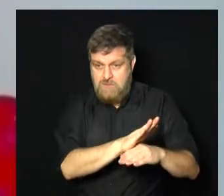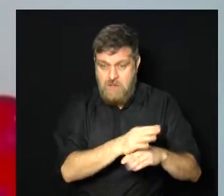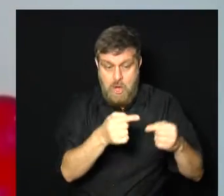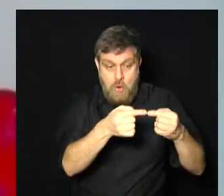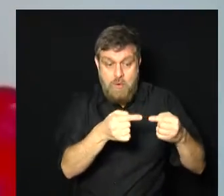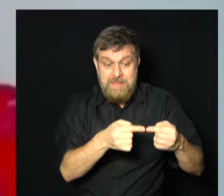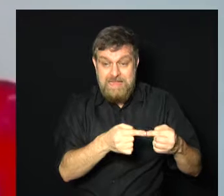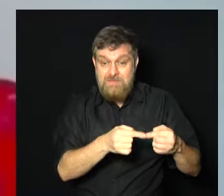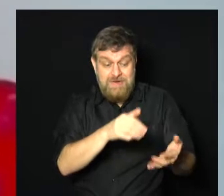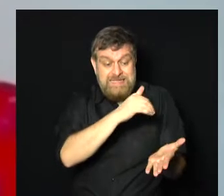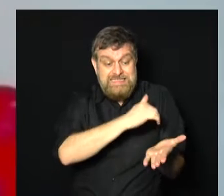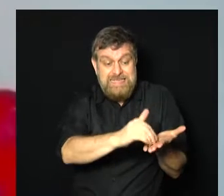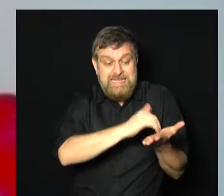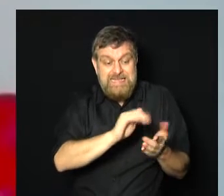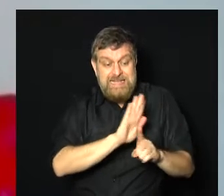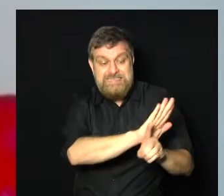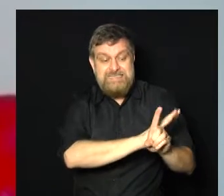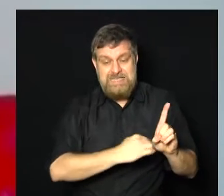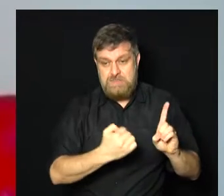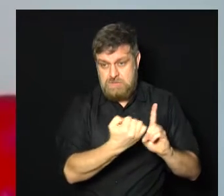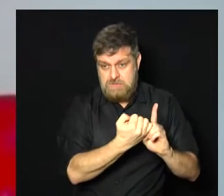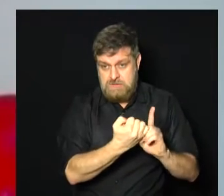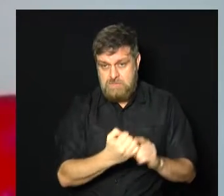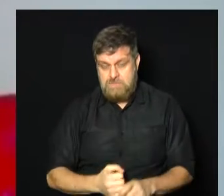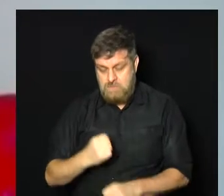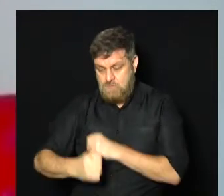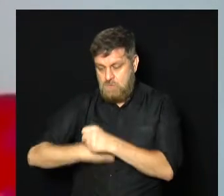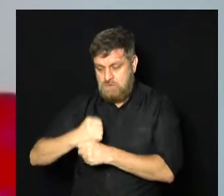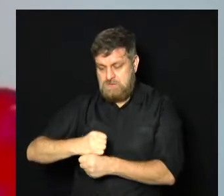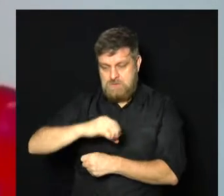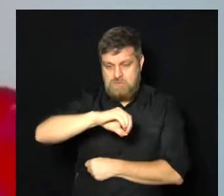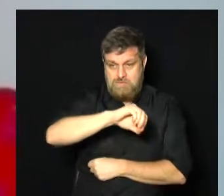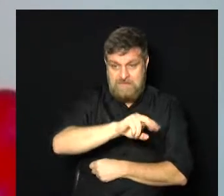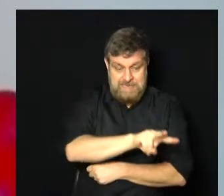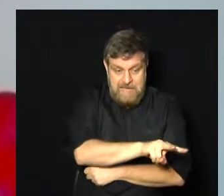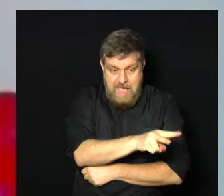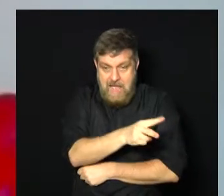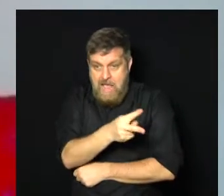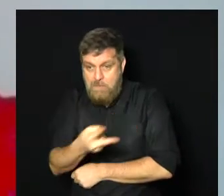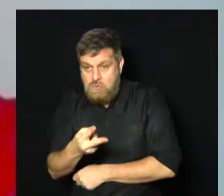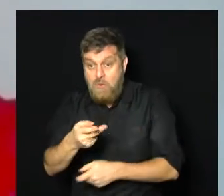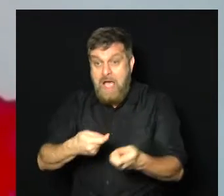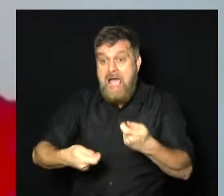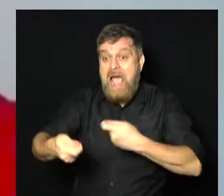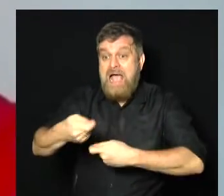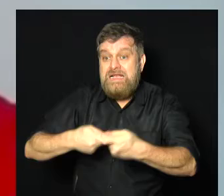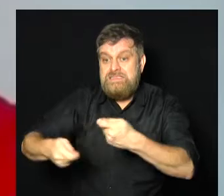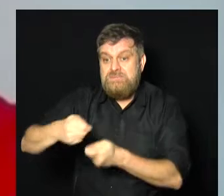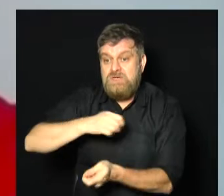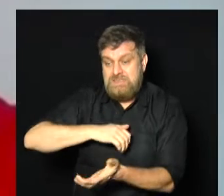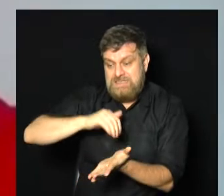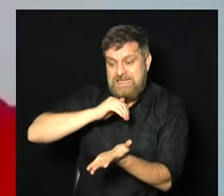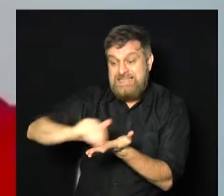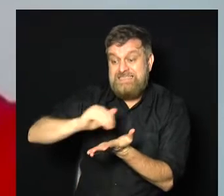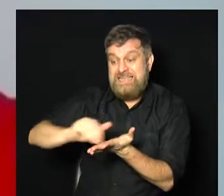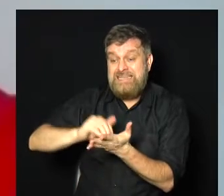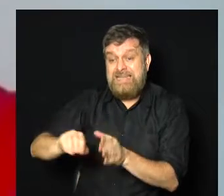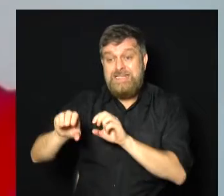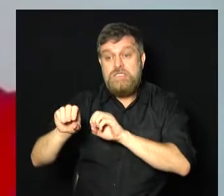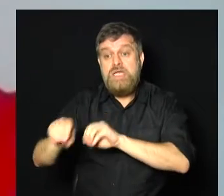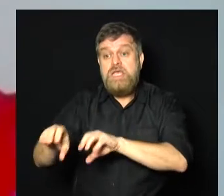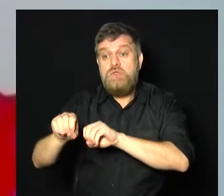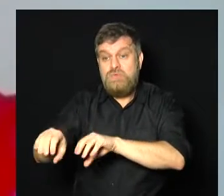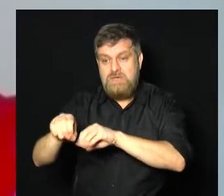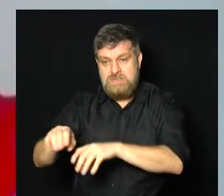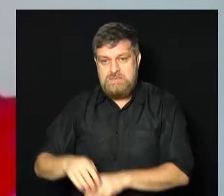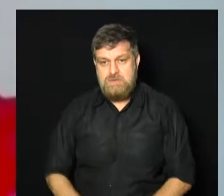Assistência Social. Dos anos 90, ela passa a integrar a estrutura administrativa da Secretaria Municipal de Educação, e